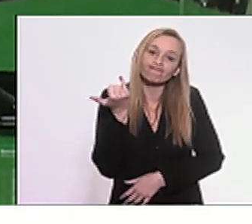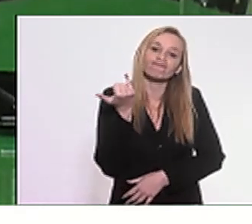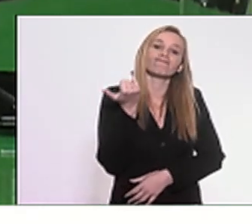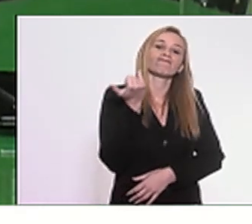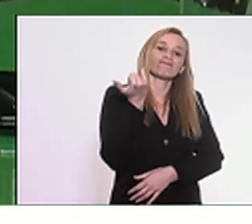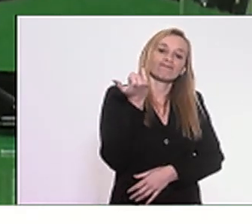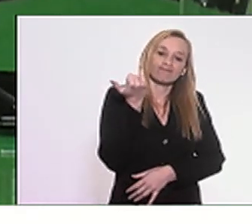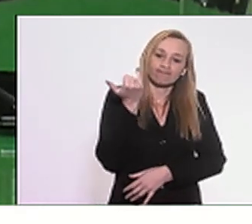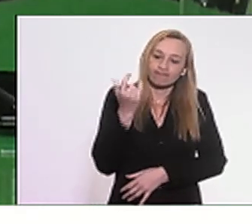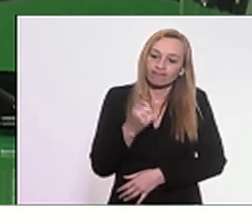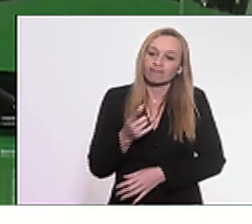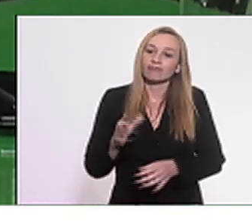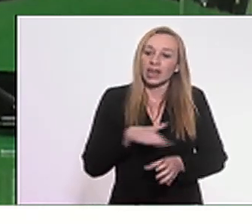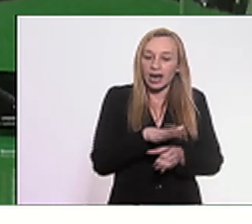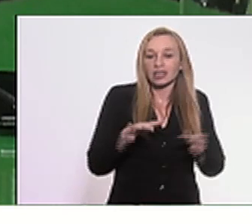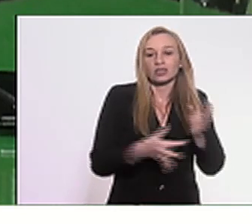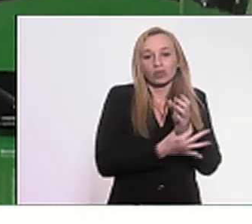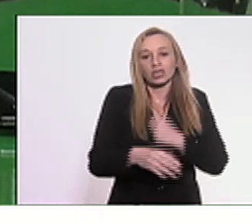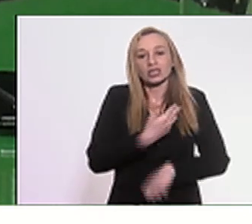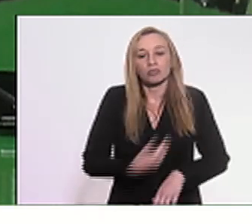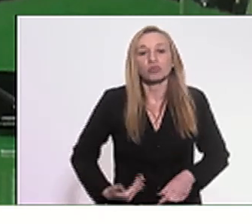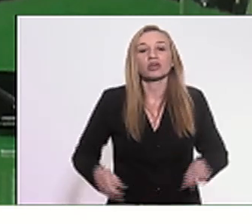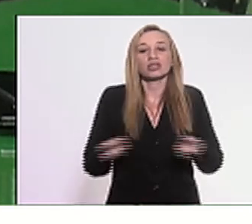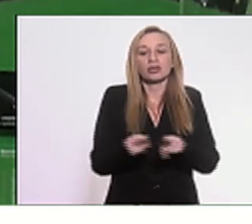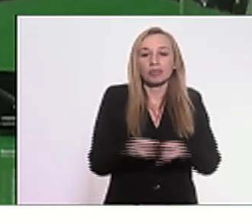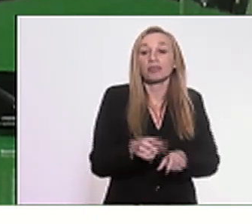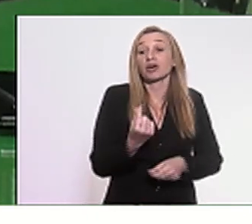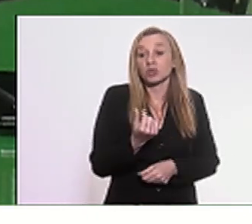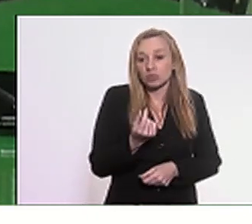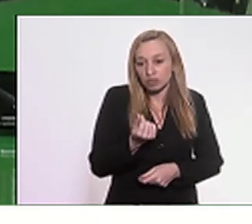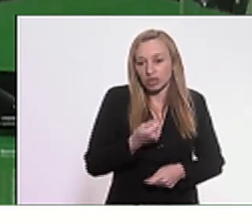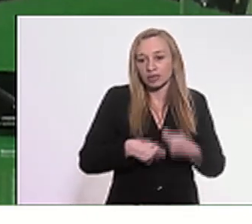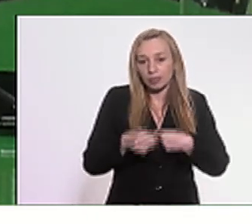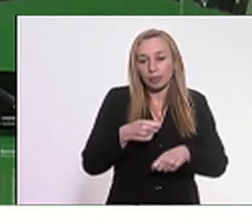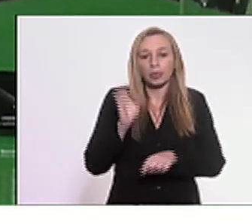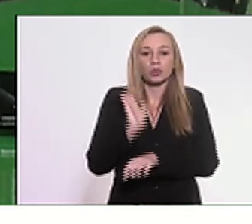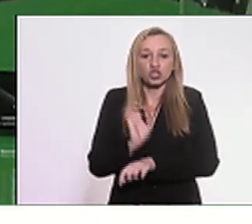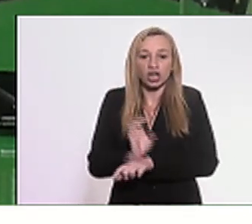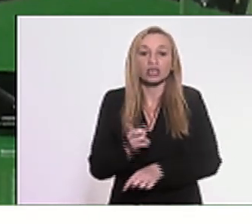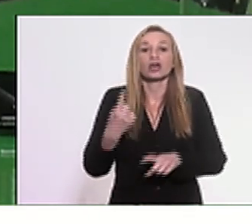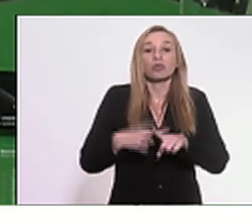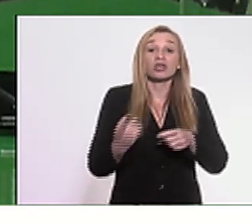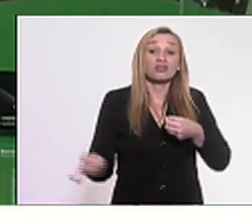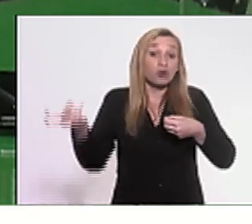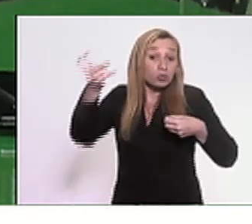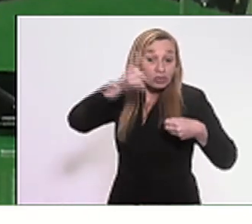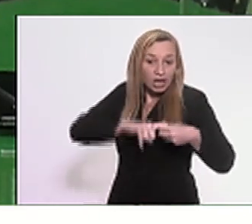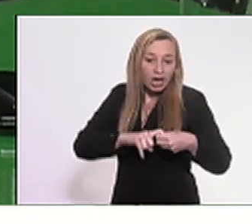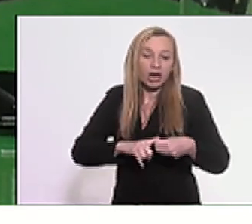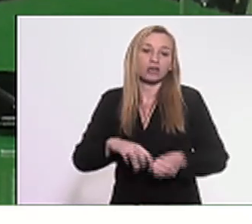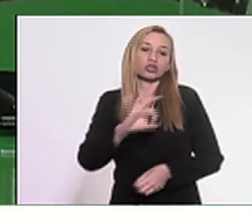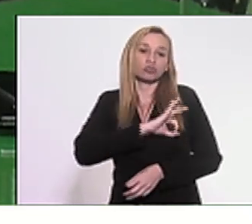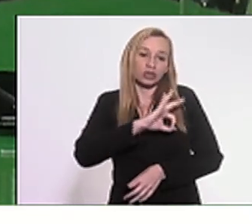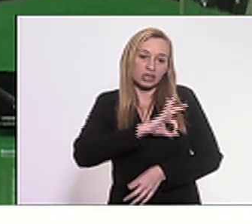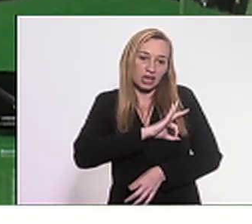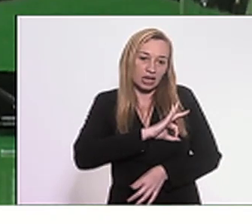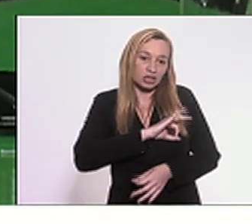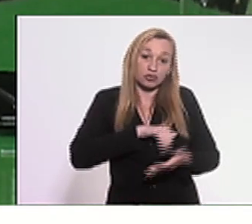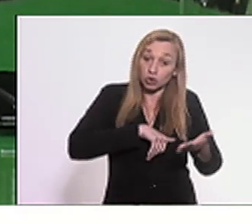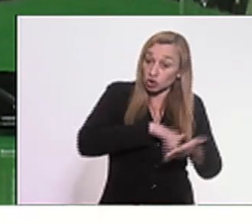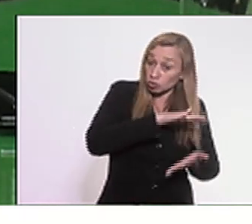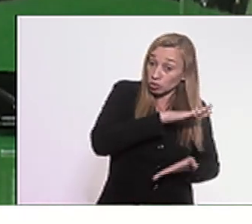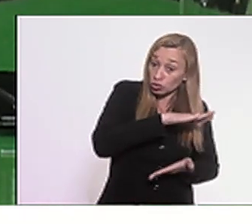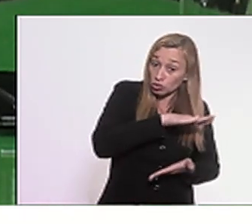importância hoje para a segurança pública e também para a economia do Estado, que a gente voltando esses policiais que foram expulsos injustamente, nós